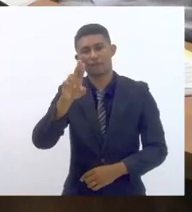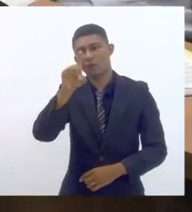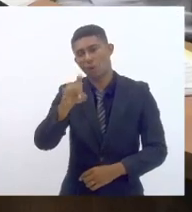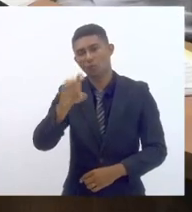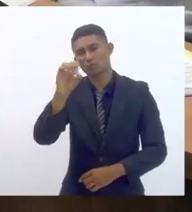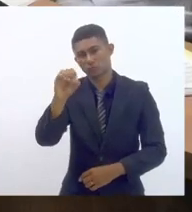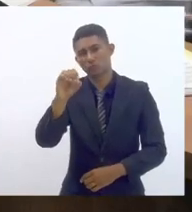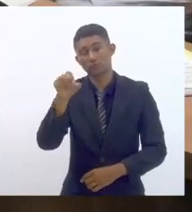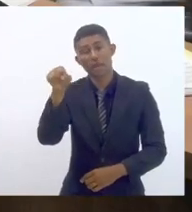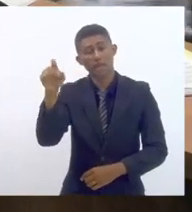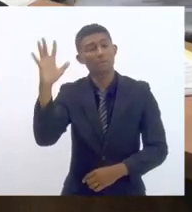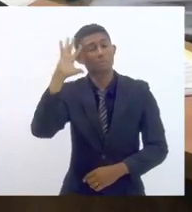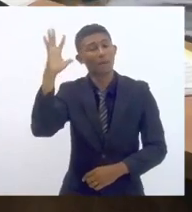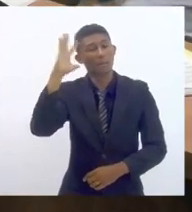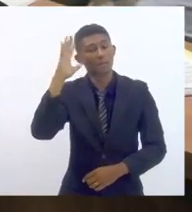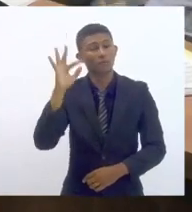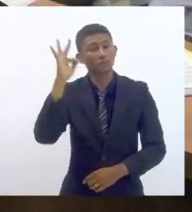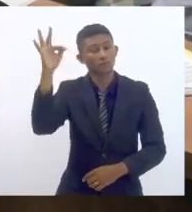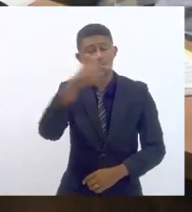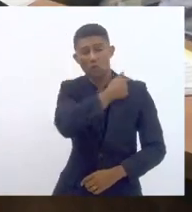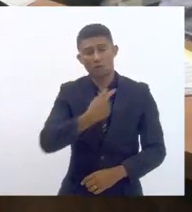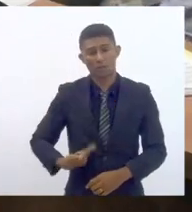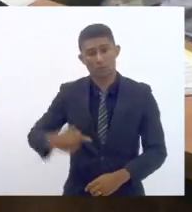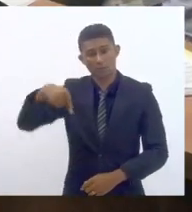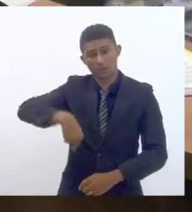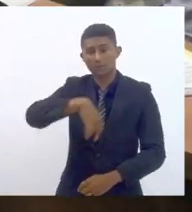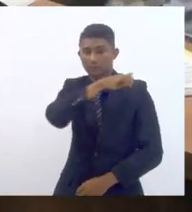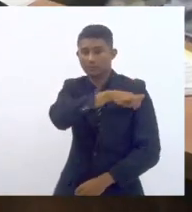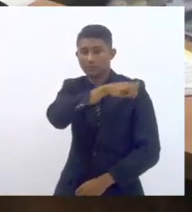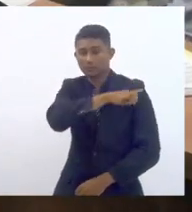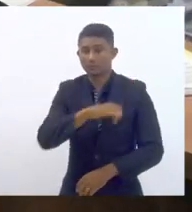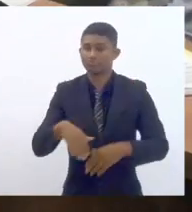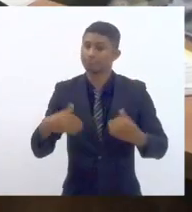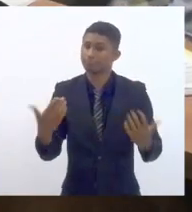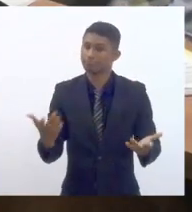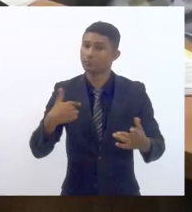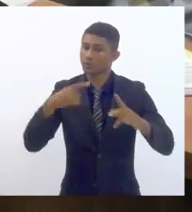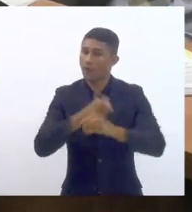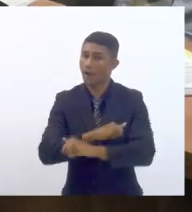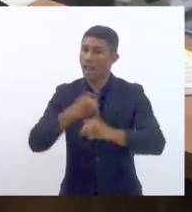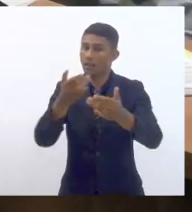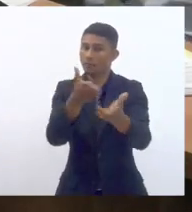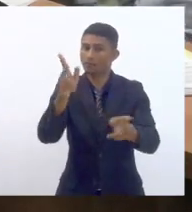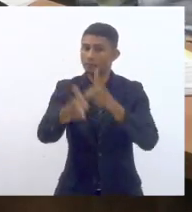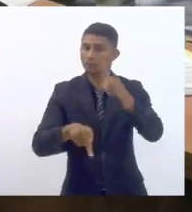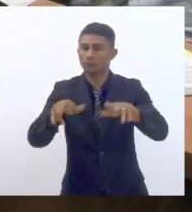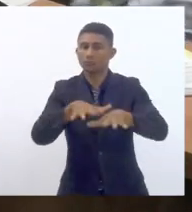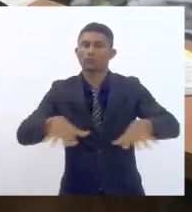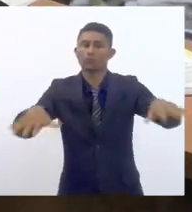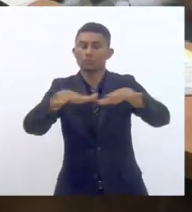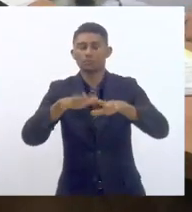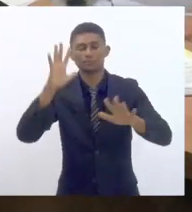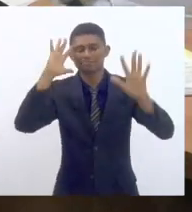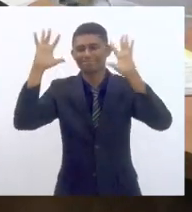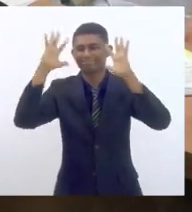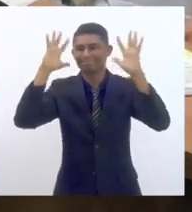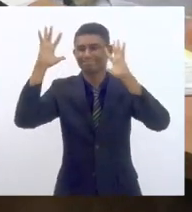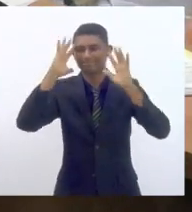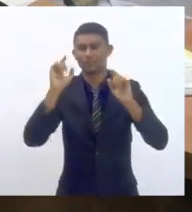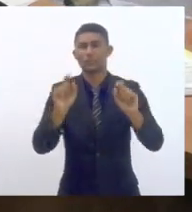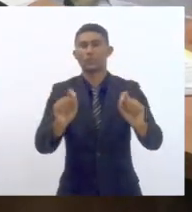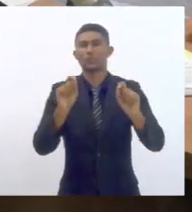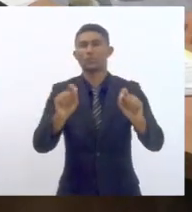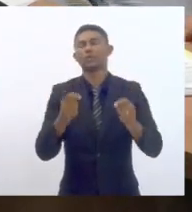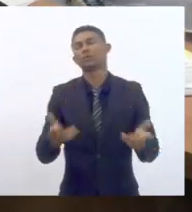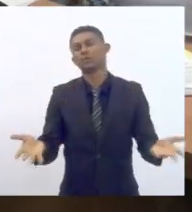ainda pensa em ser o governador do estado do Rio de Janeiro. Fica aqui, né, um alerta à população para poder imaginar, né,